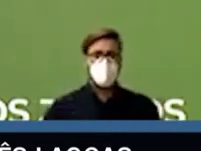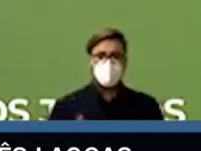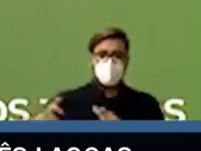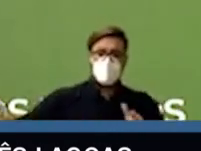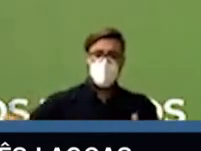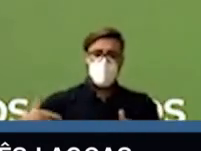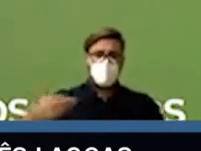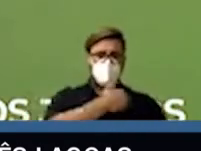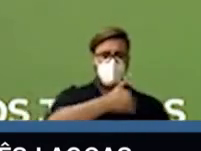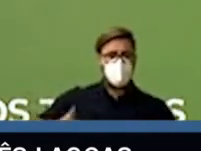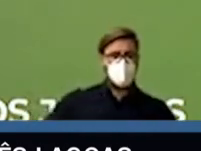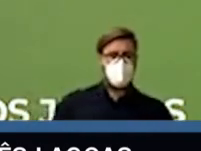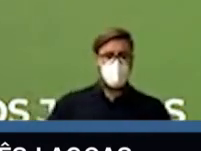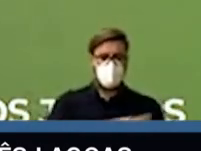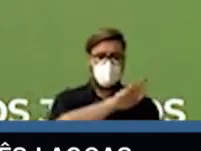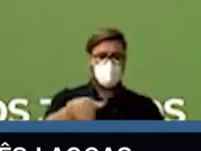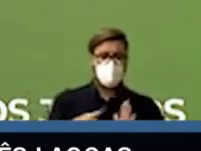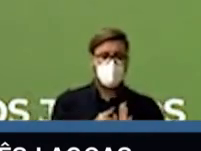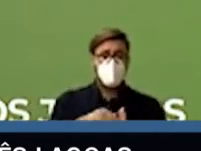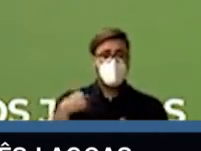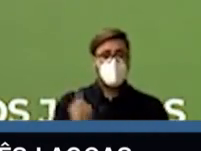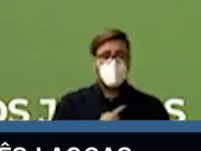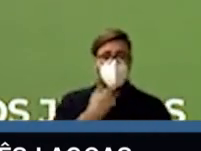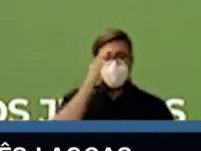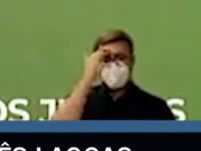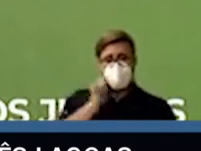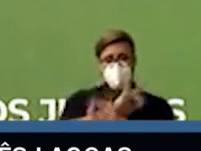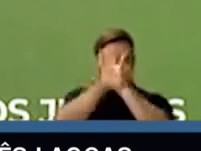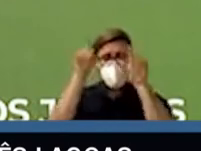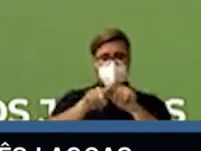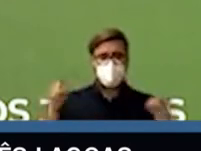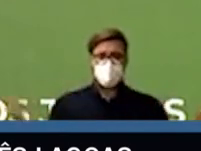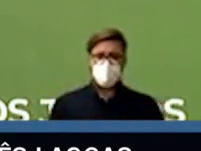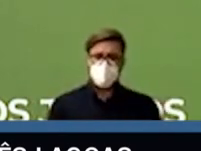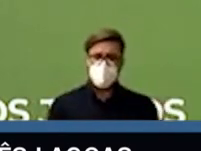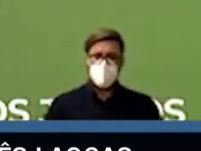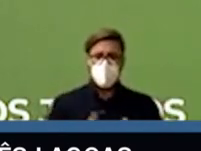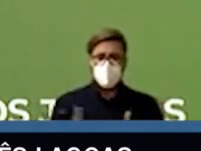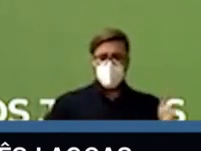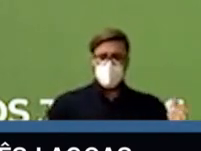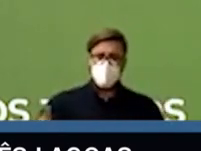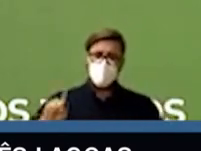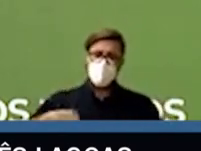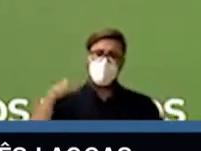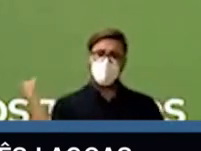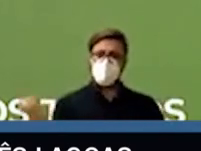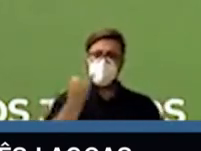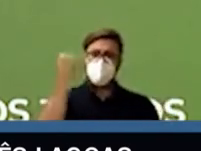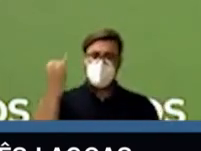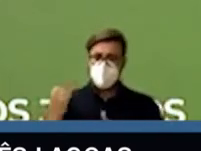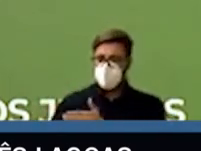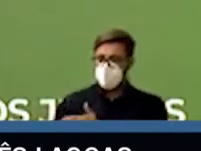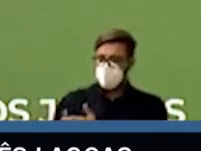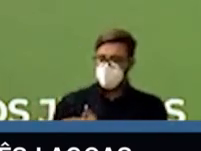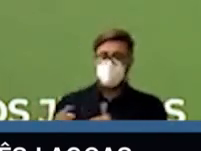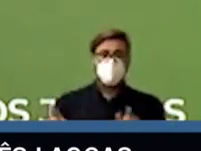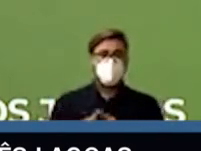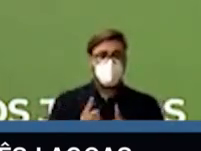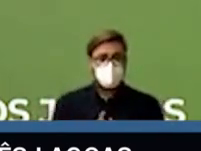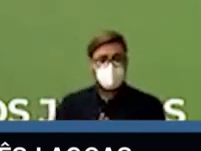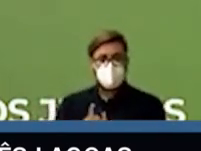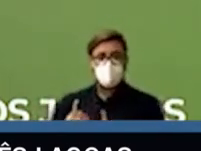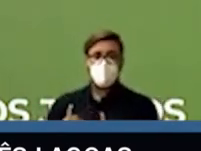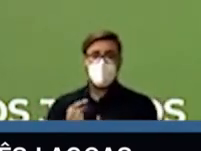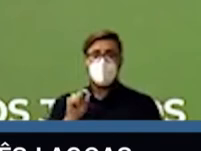para o pequeno empresário e nós entendemos isso mas é necessário nesse momento manter os níveis de isolamento manter